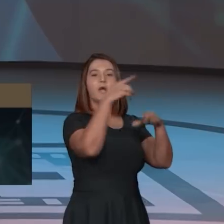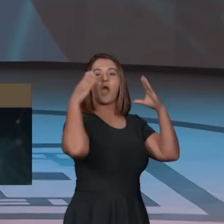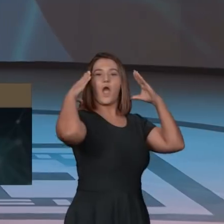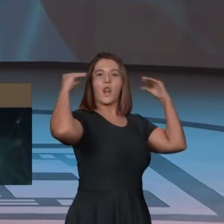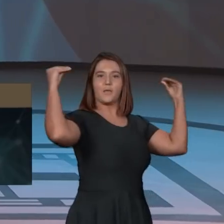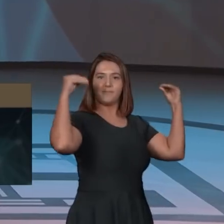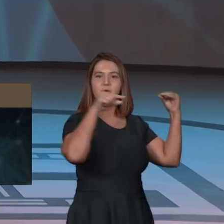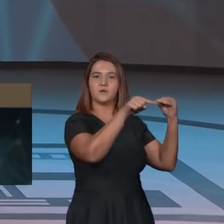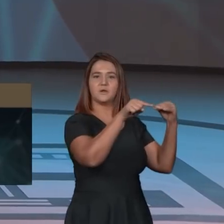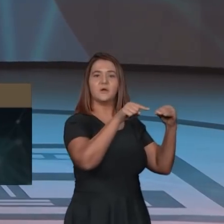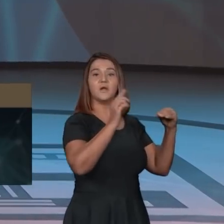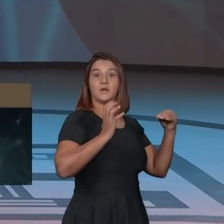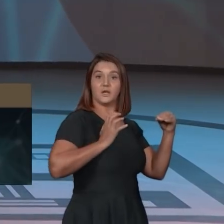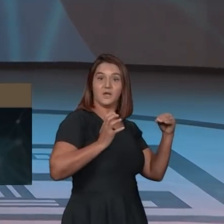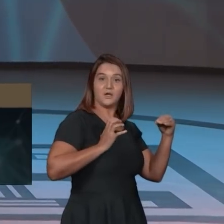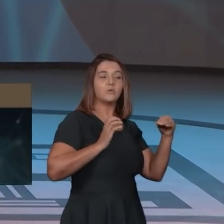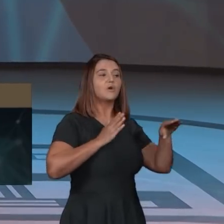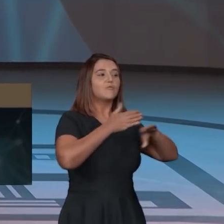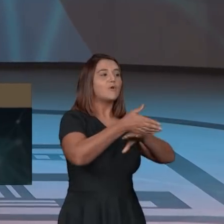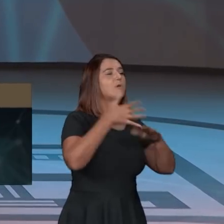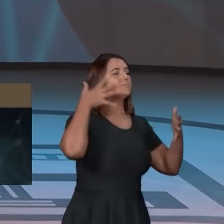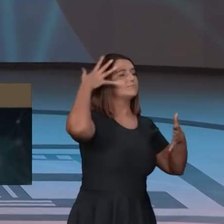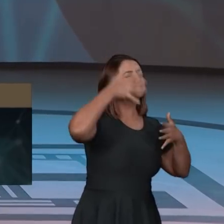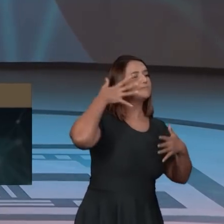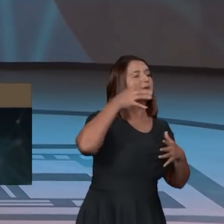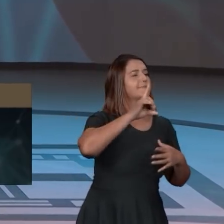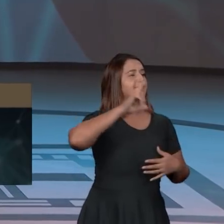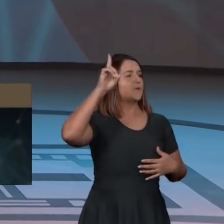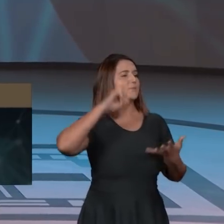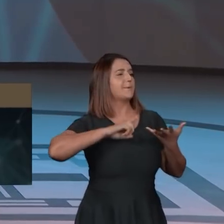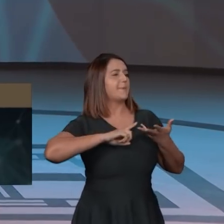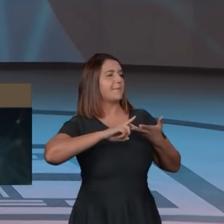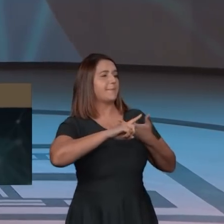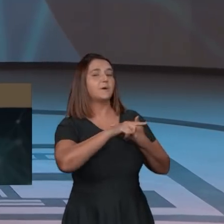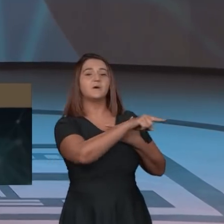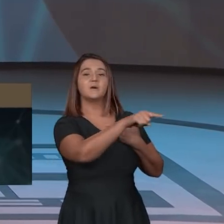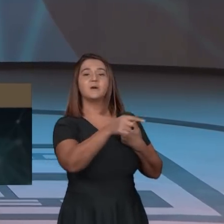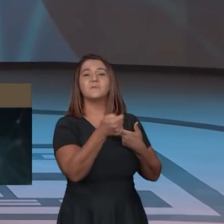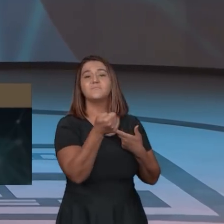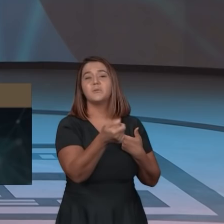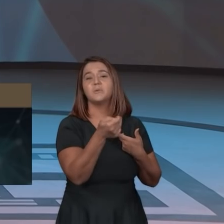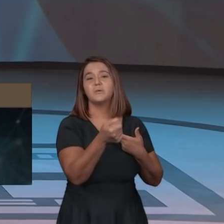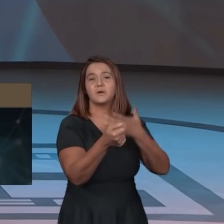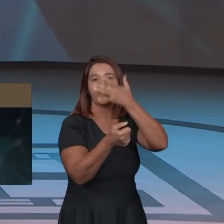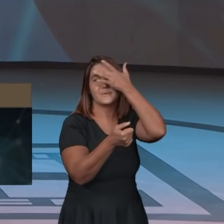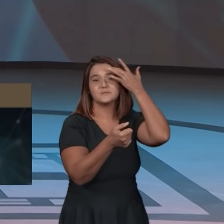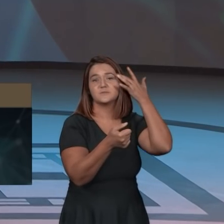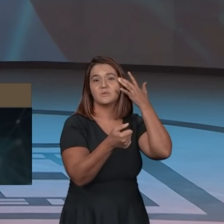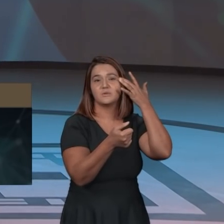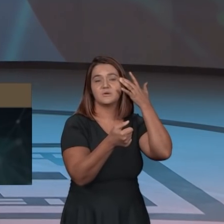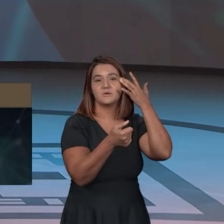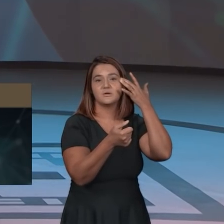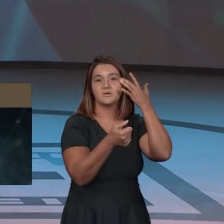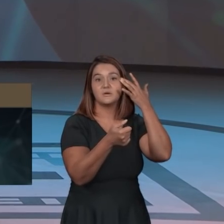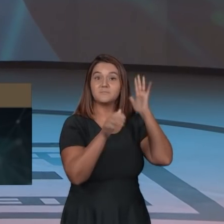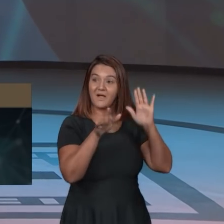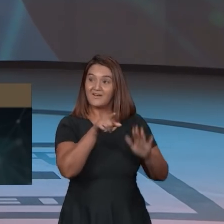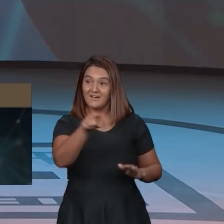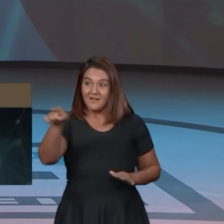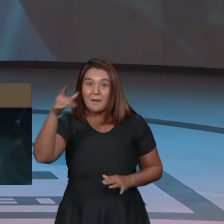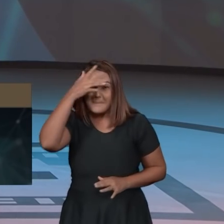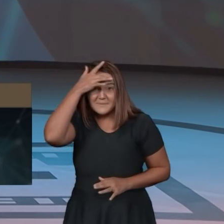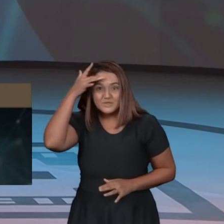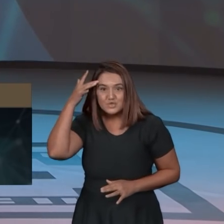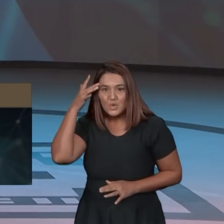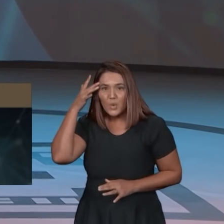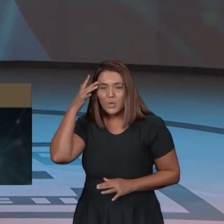para 500. Então eu fico perguntando, quem realmente está vendo a morte todos os dias? Na África eu perguntei a um